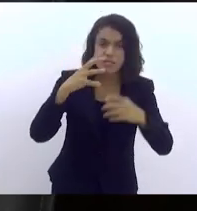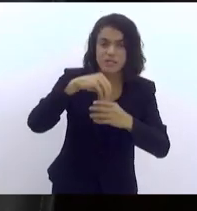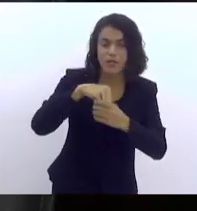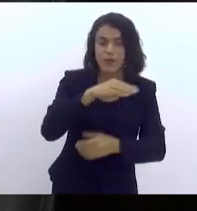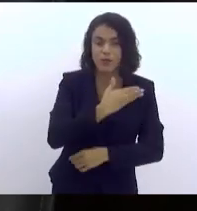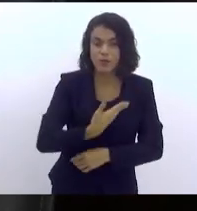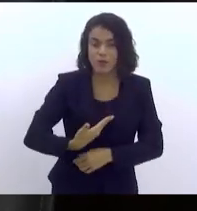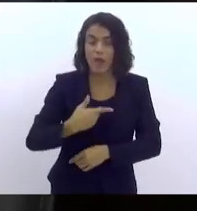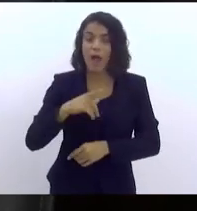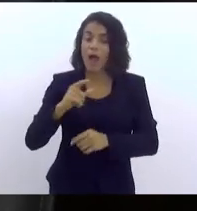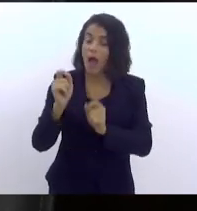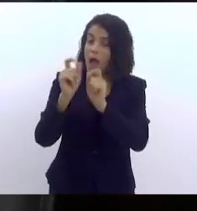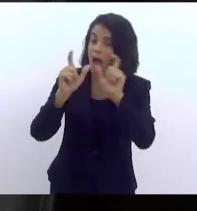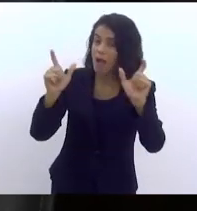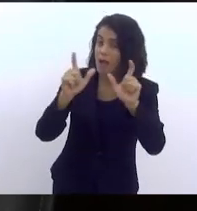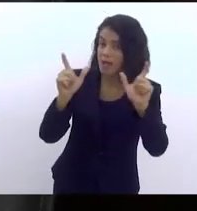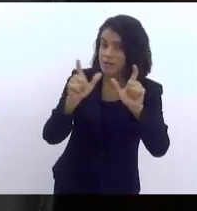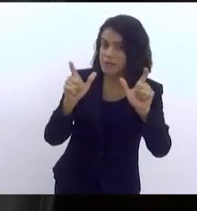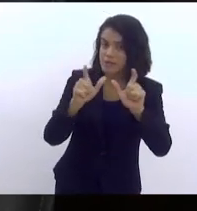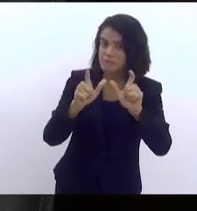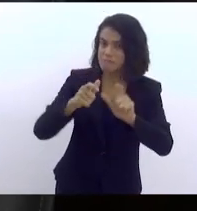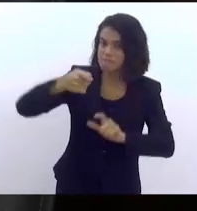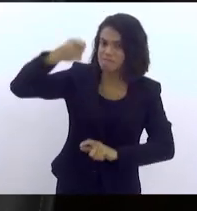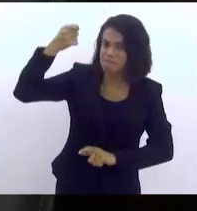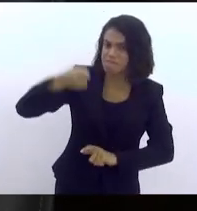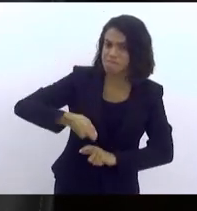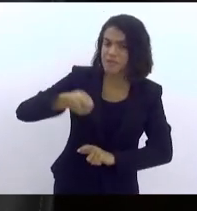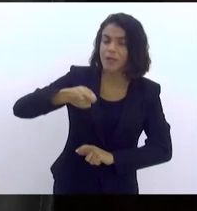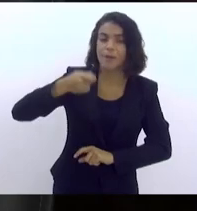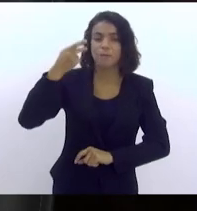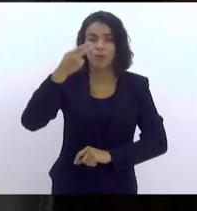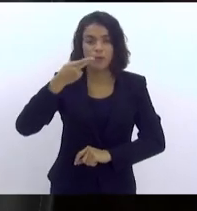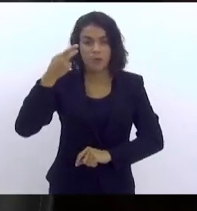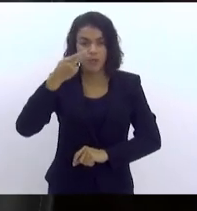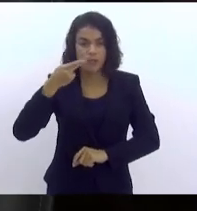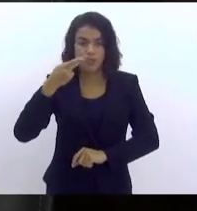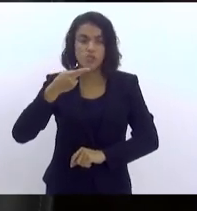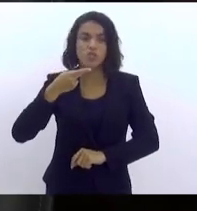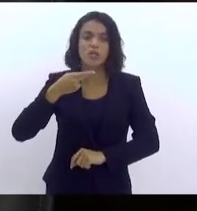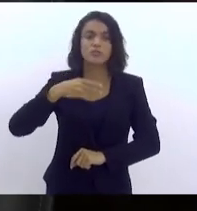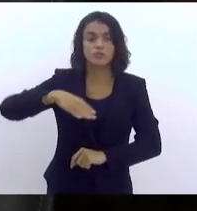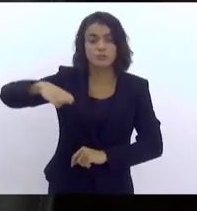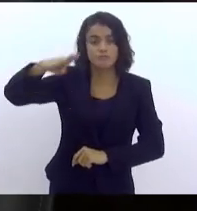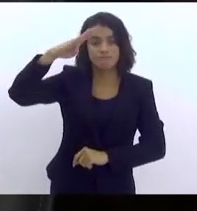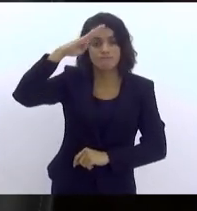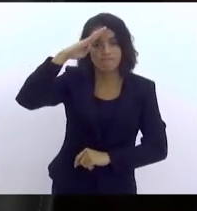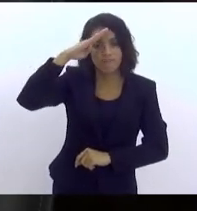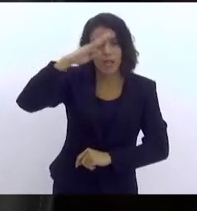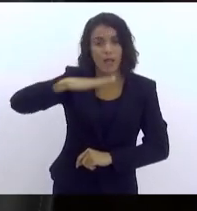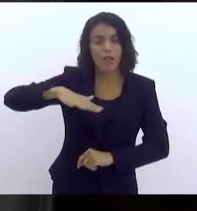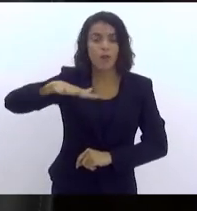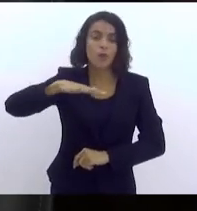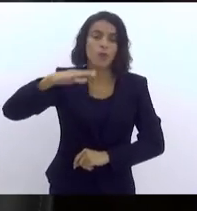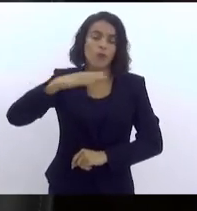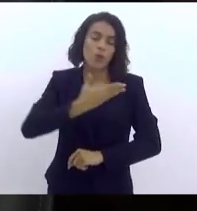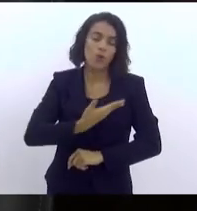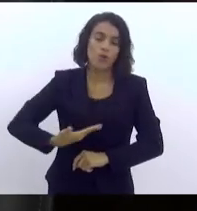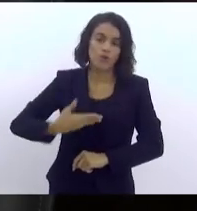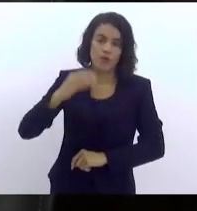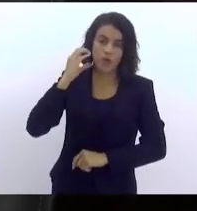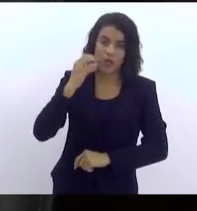alerta para um processo de radicalização da política de militarização no governo Cláudio Castro